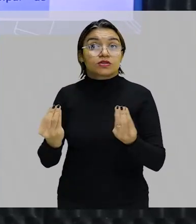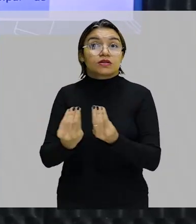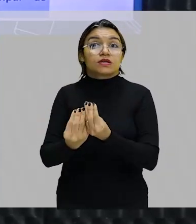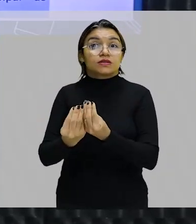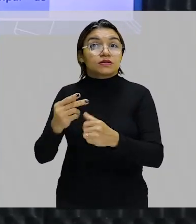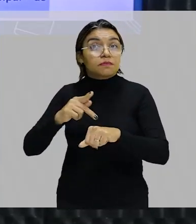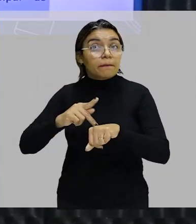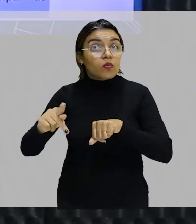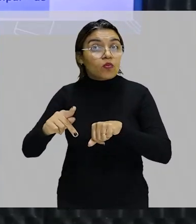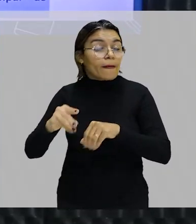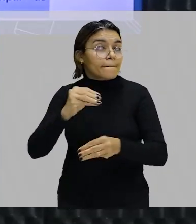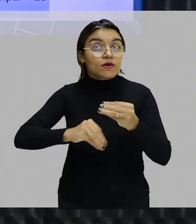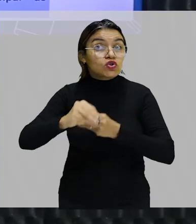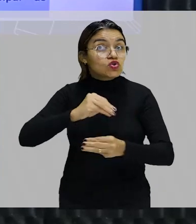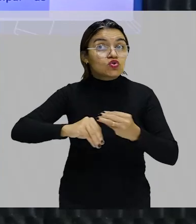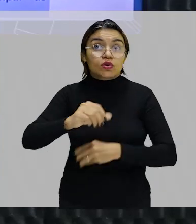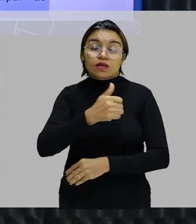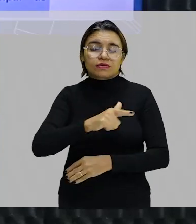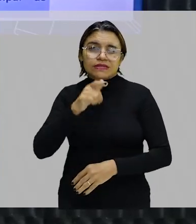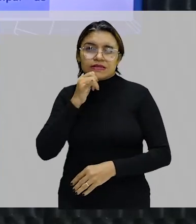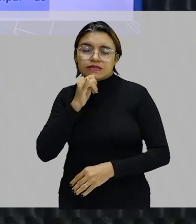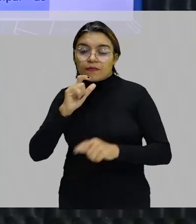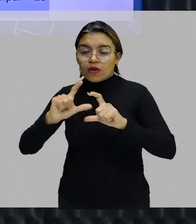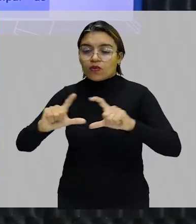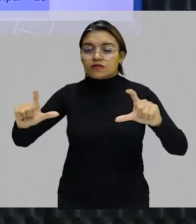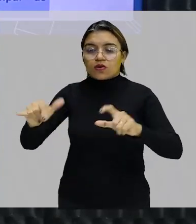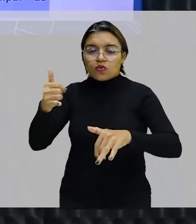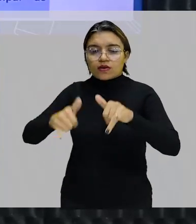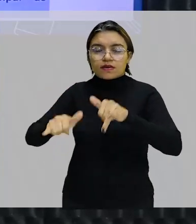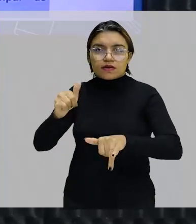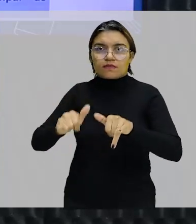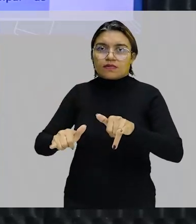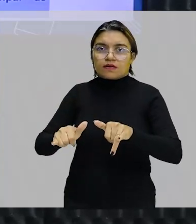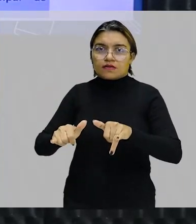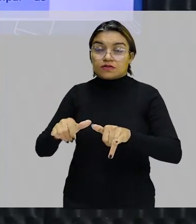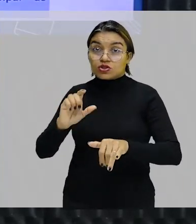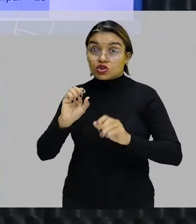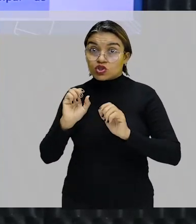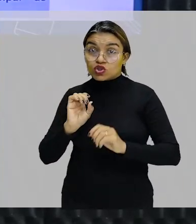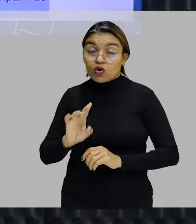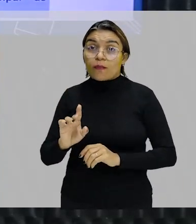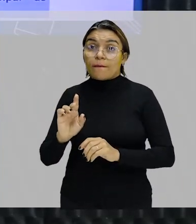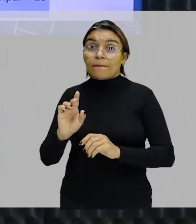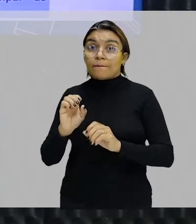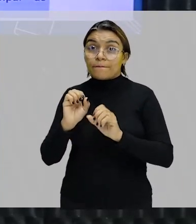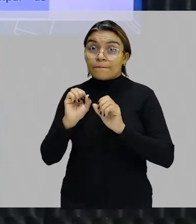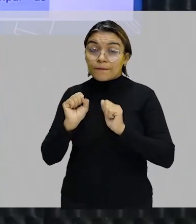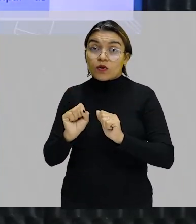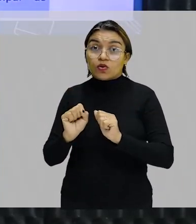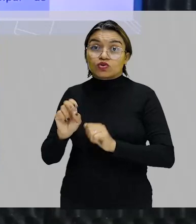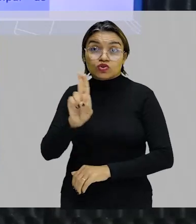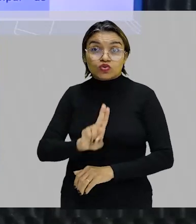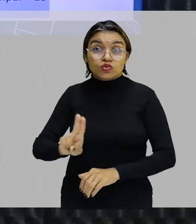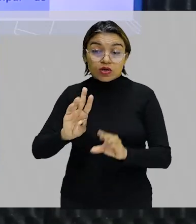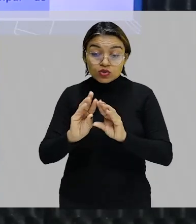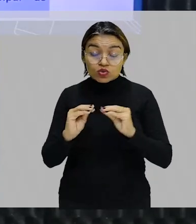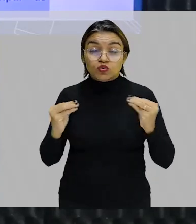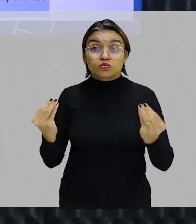puras. Ou seja, quando você pegar a equação química, então ali você só vai poder trabalhar com aquela substância que